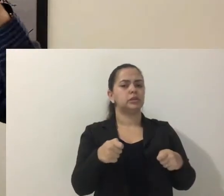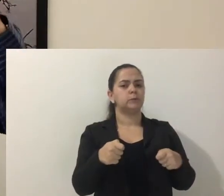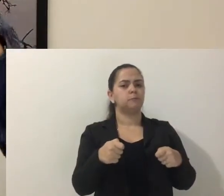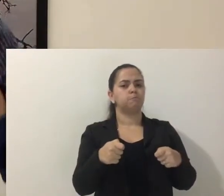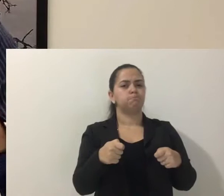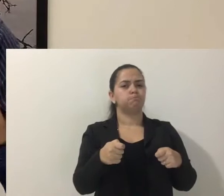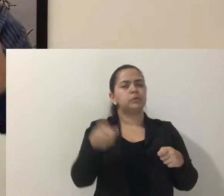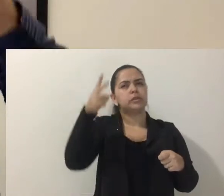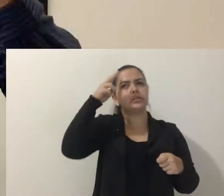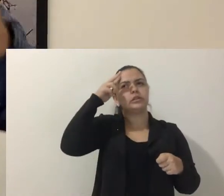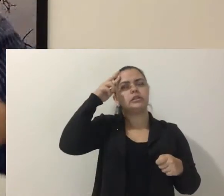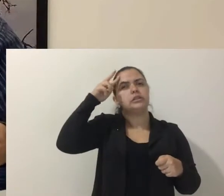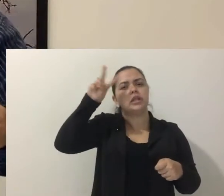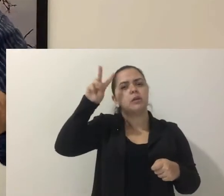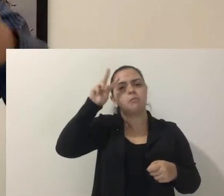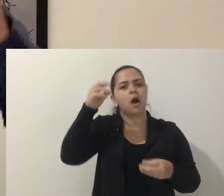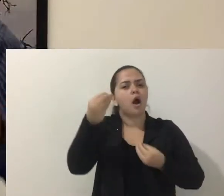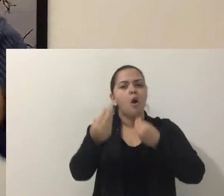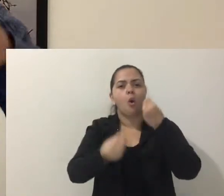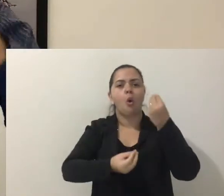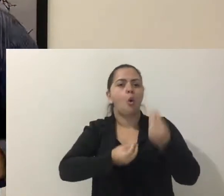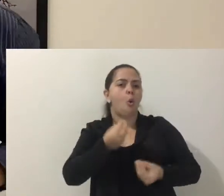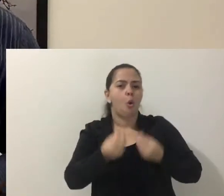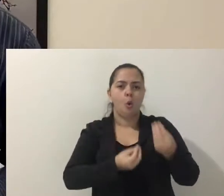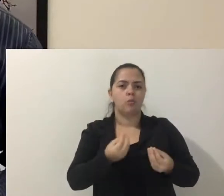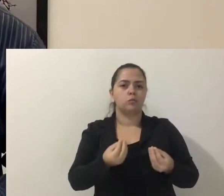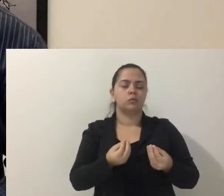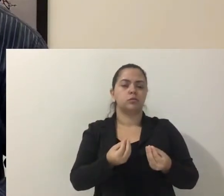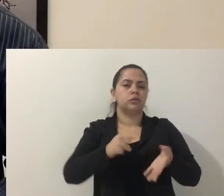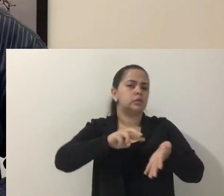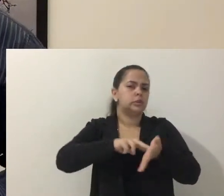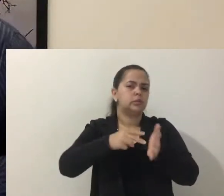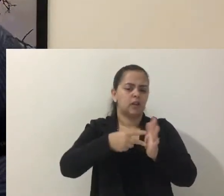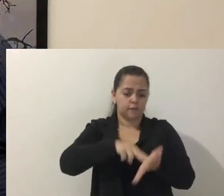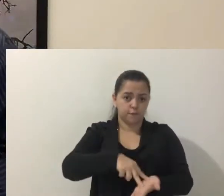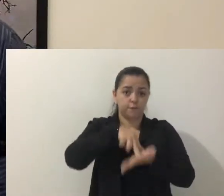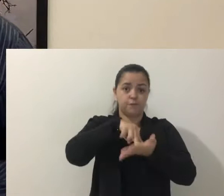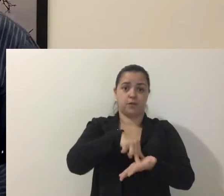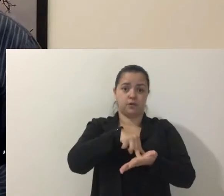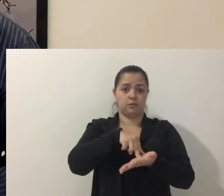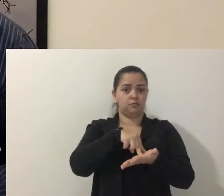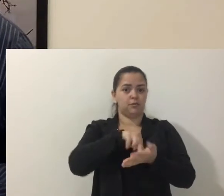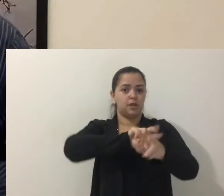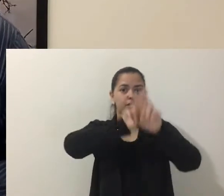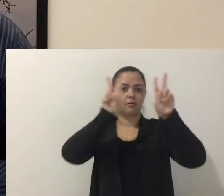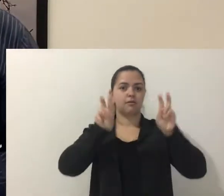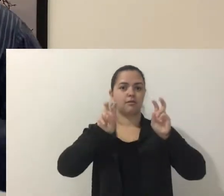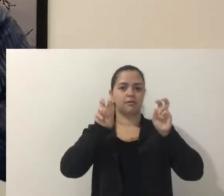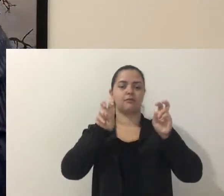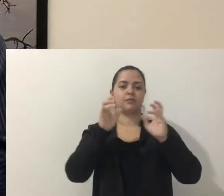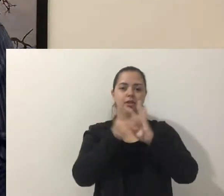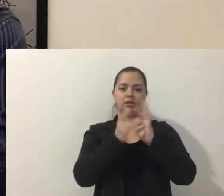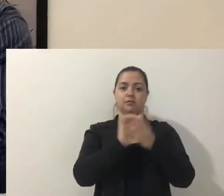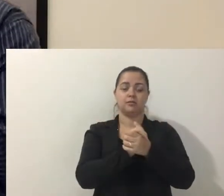um conceito firme sobre o casamento. E é interessante que a resposta de Jesus,